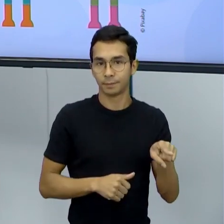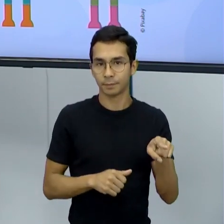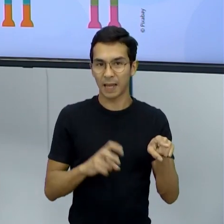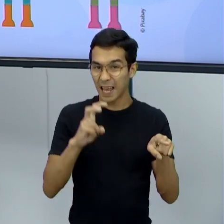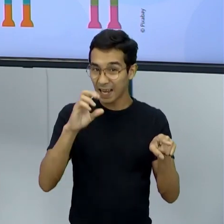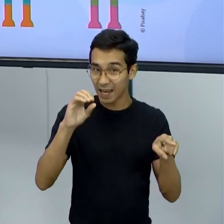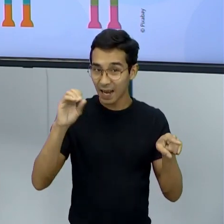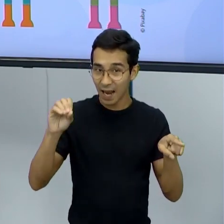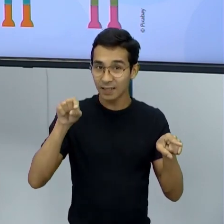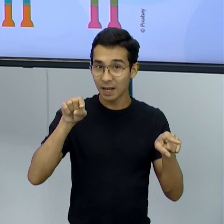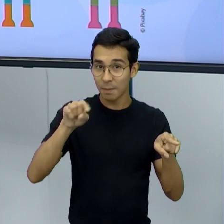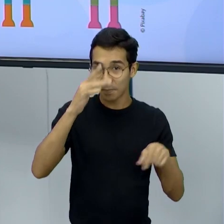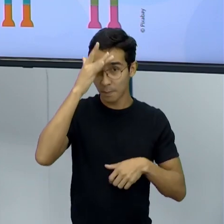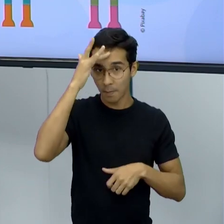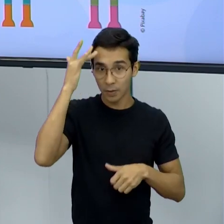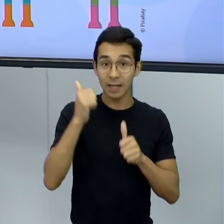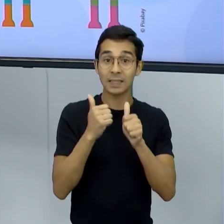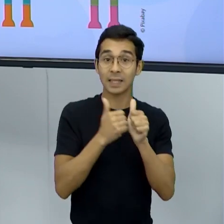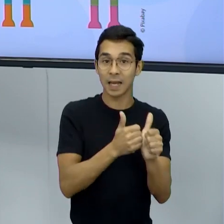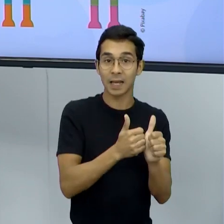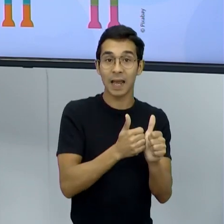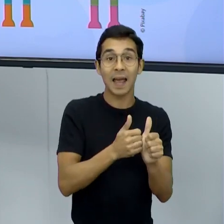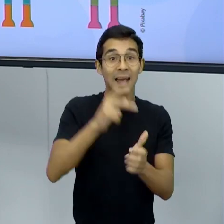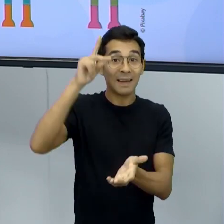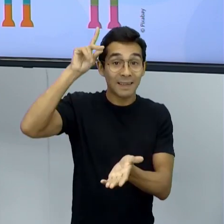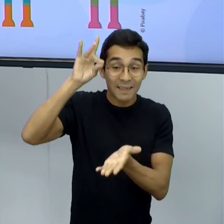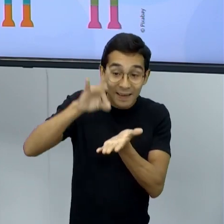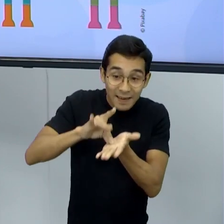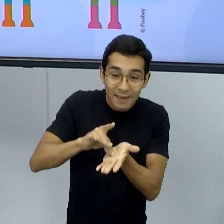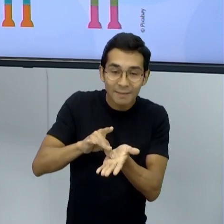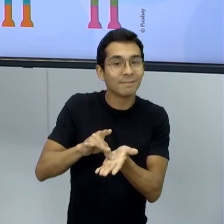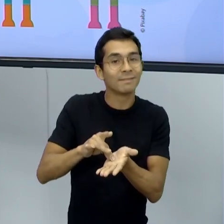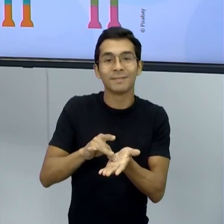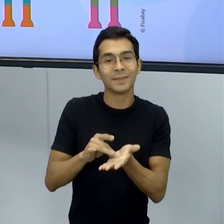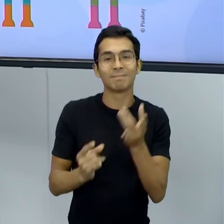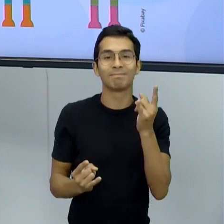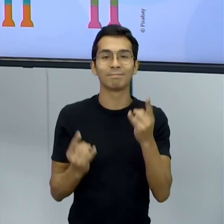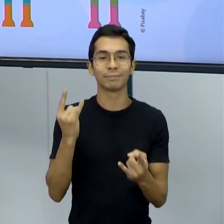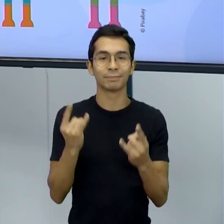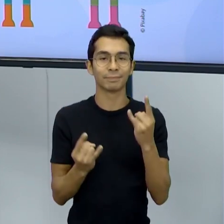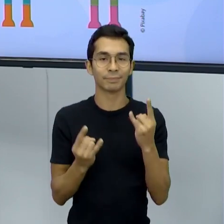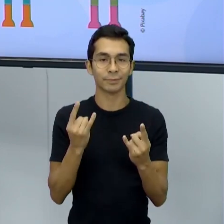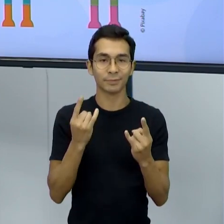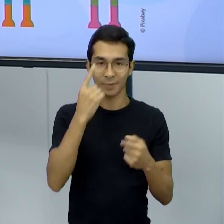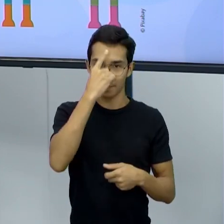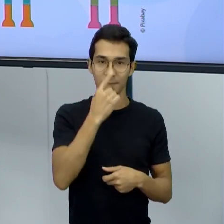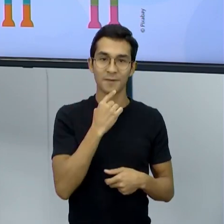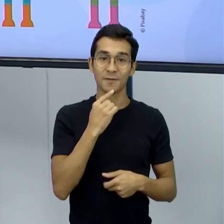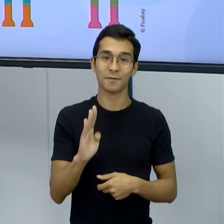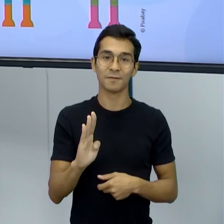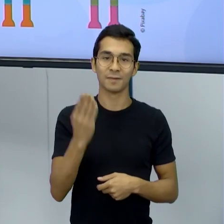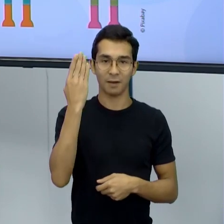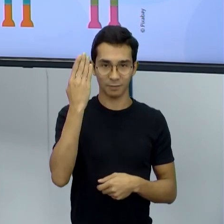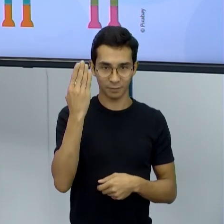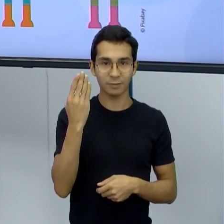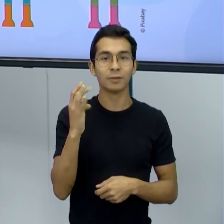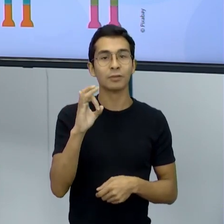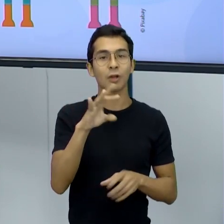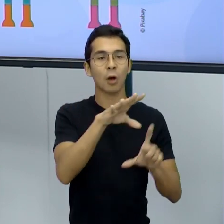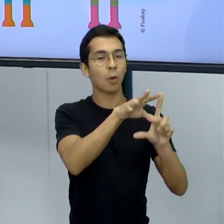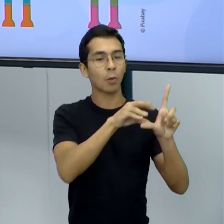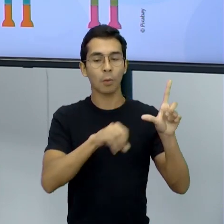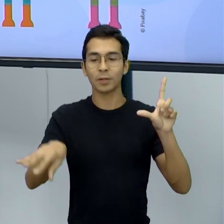pessoas que seguem não são pessoas em sua maioria, são perfis falsos criados para compartilhar ideias.